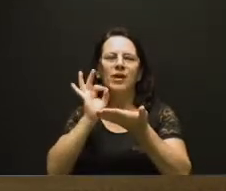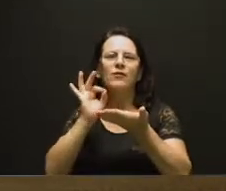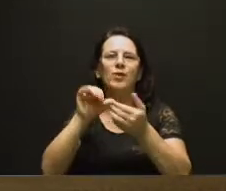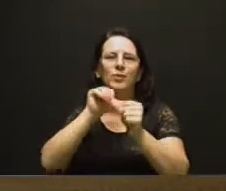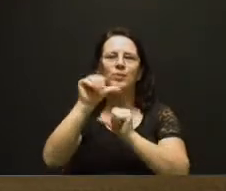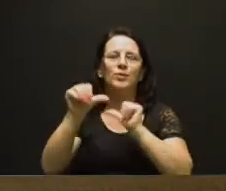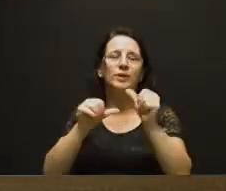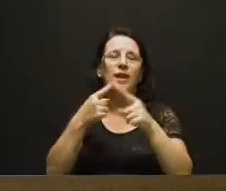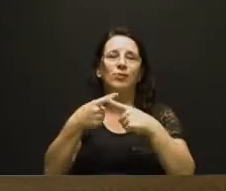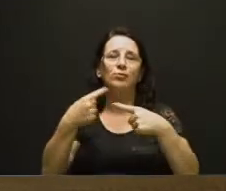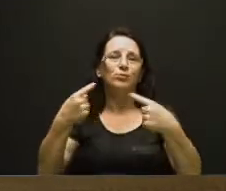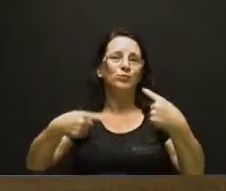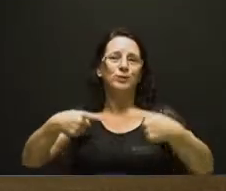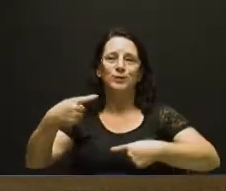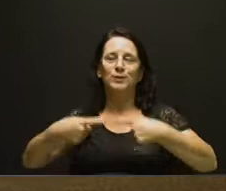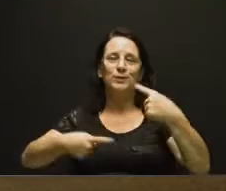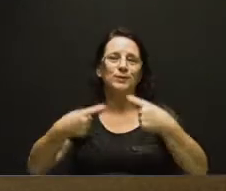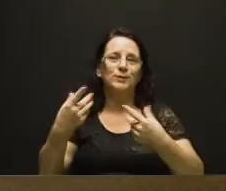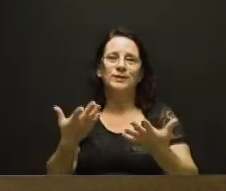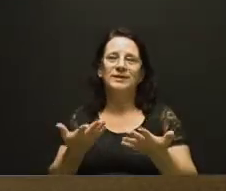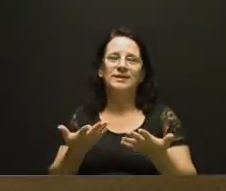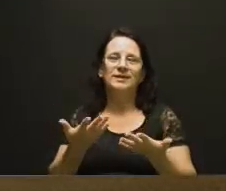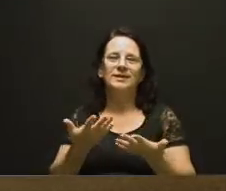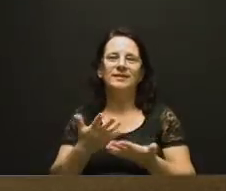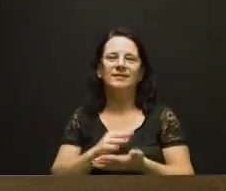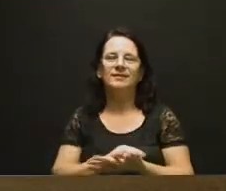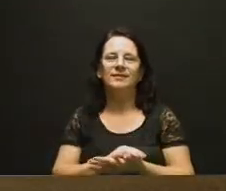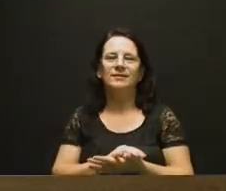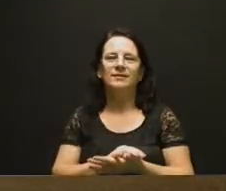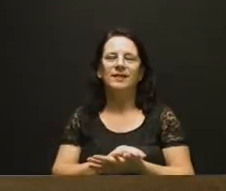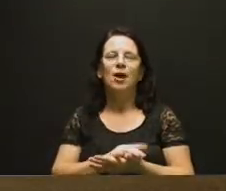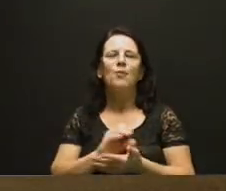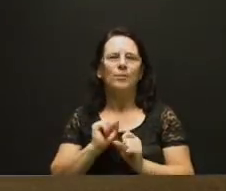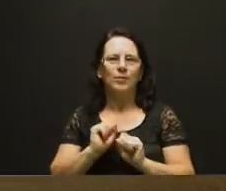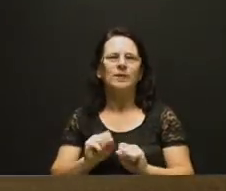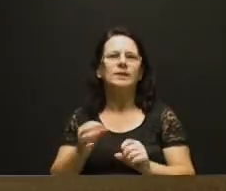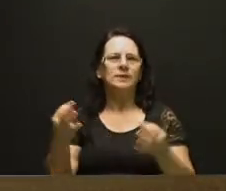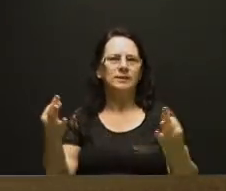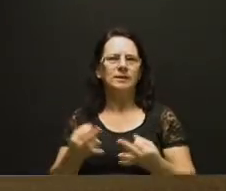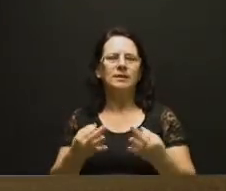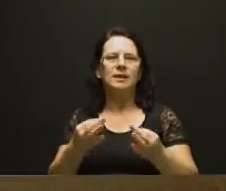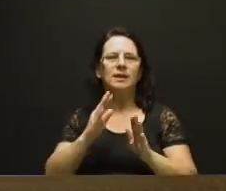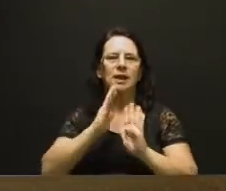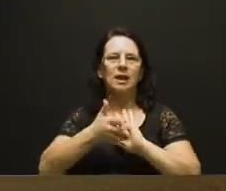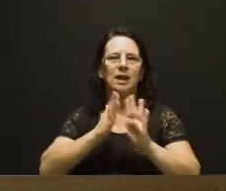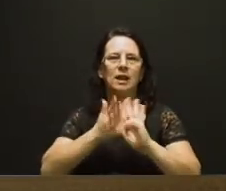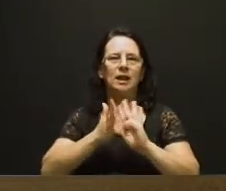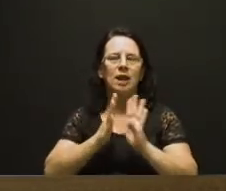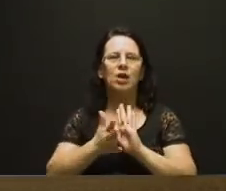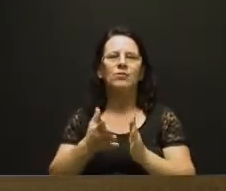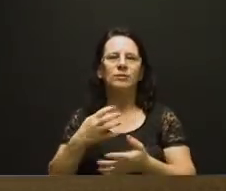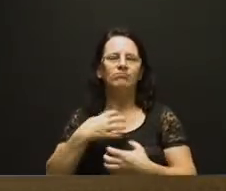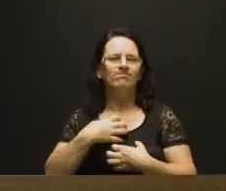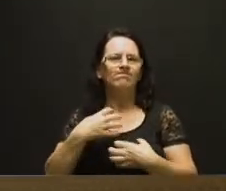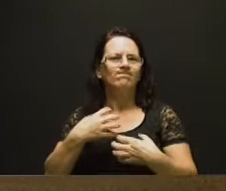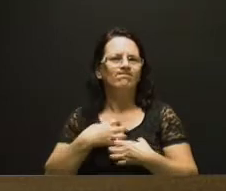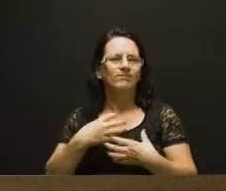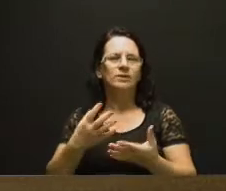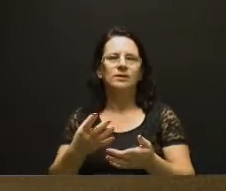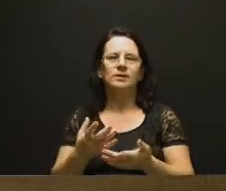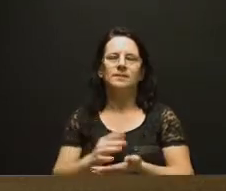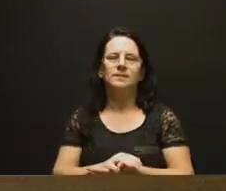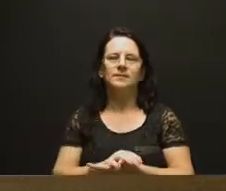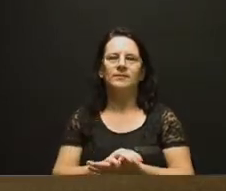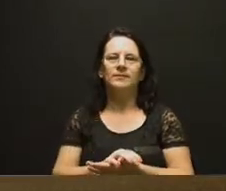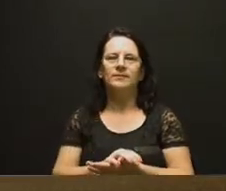pauta porque não dá pra discutir tudo discutir tudo ao mesmo tempo você pode ter certeza que a educação libras mas incomoda demais